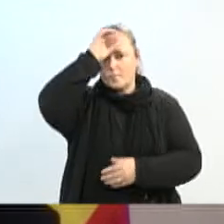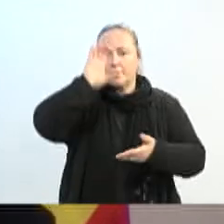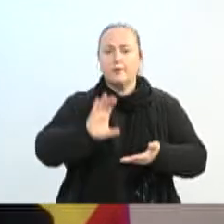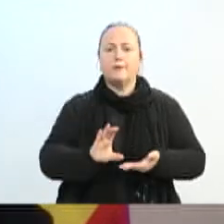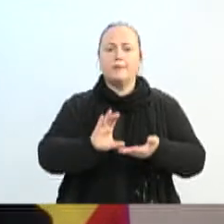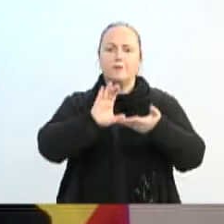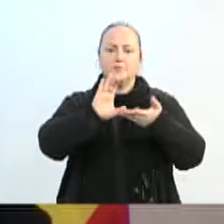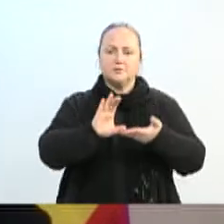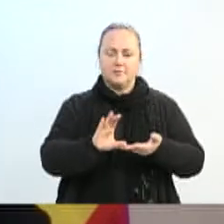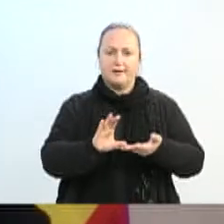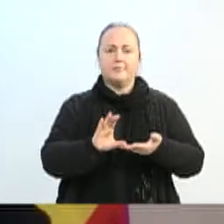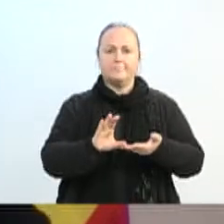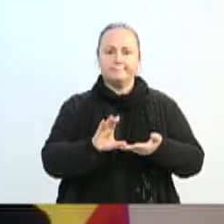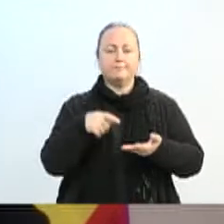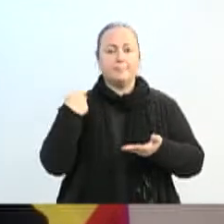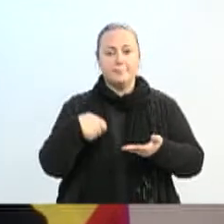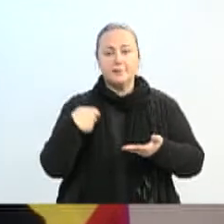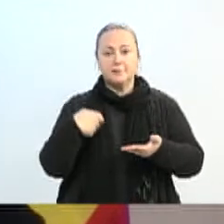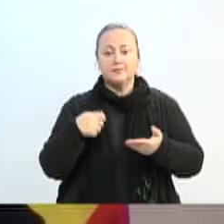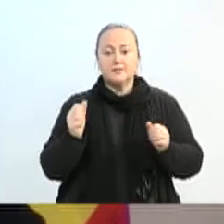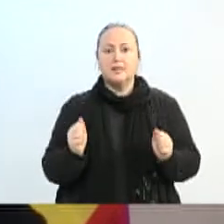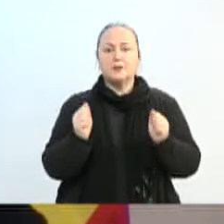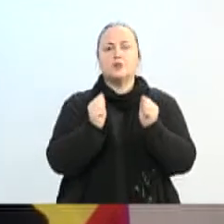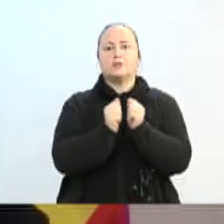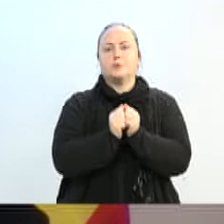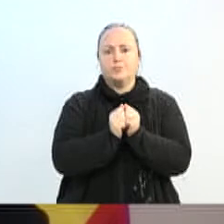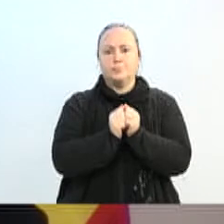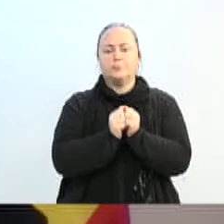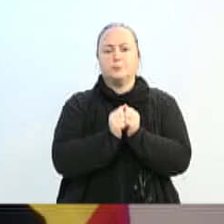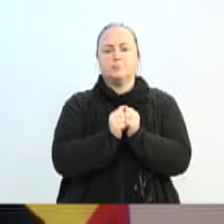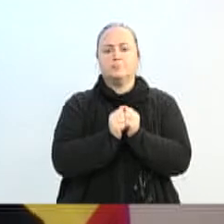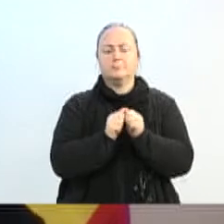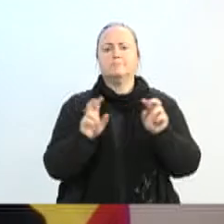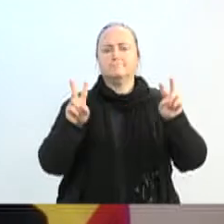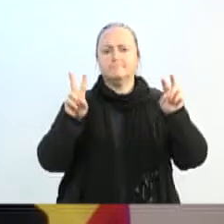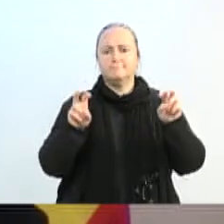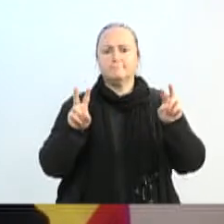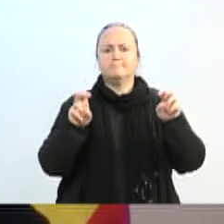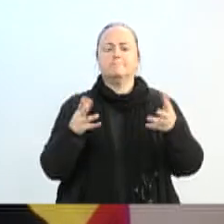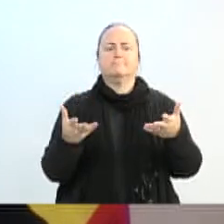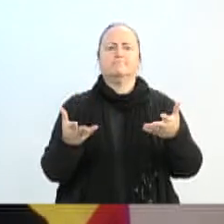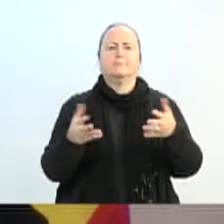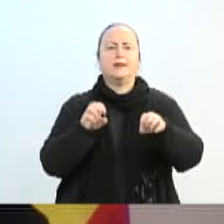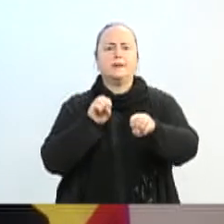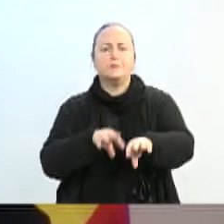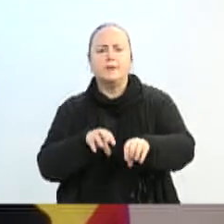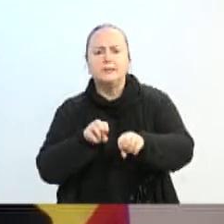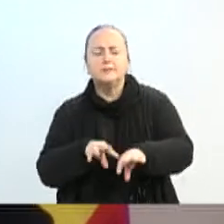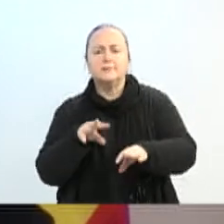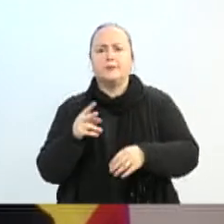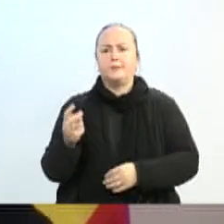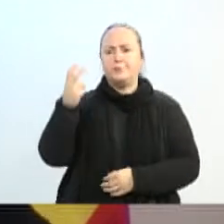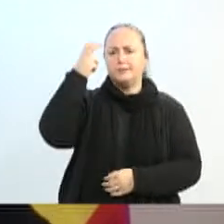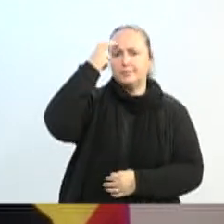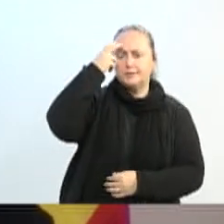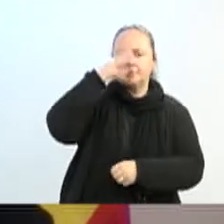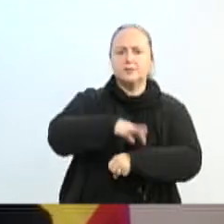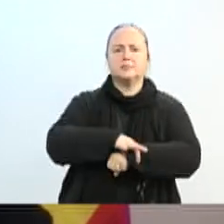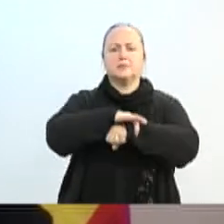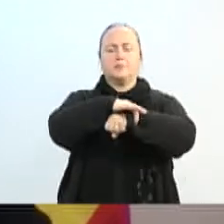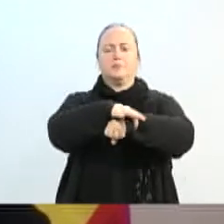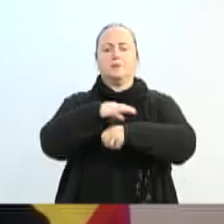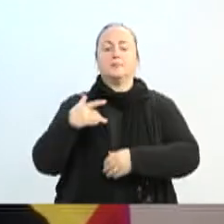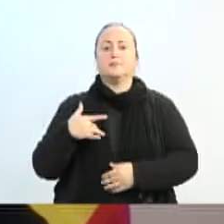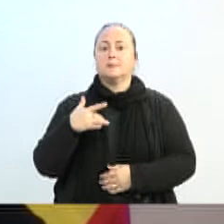e nós precisamos participar dos conselhos quer seja da educação da cultura de segurança saúde